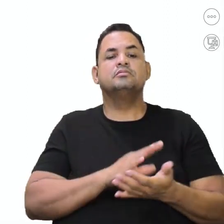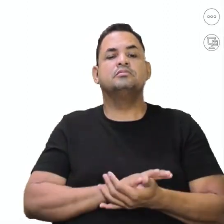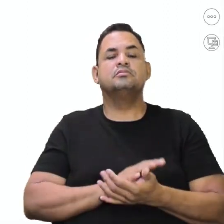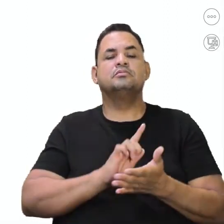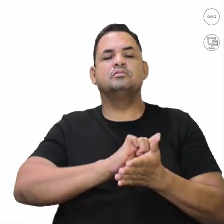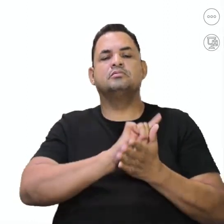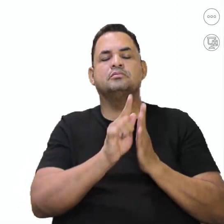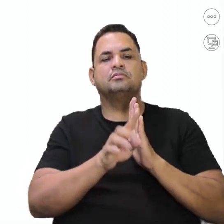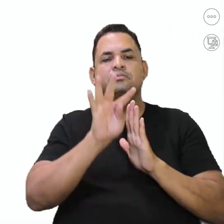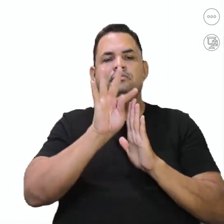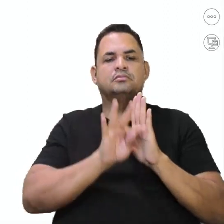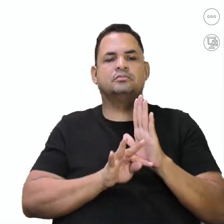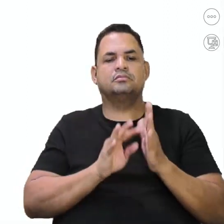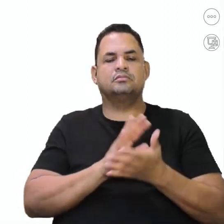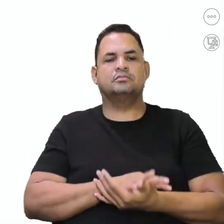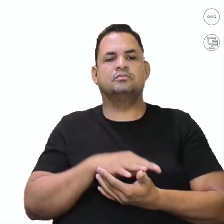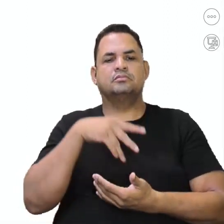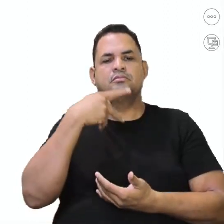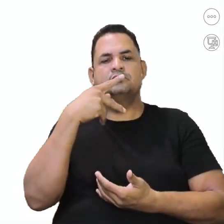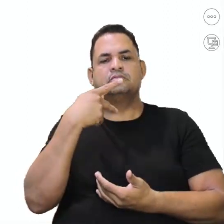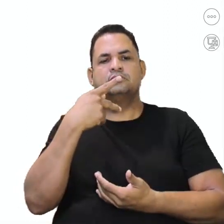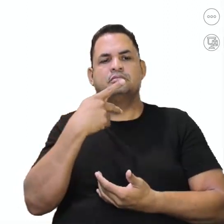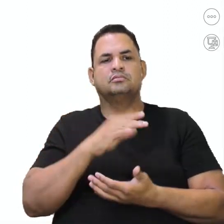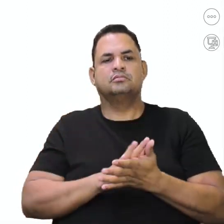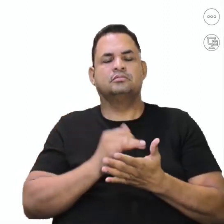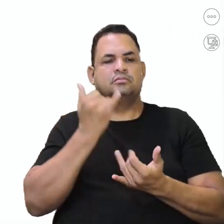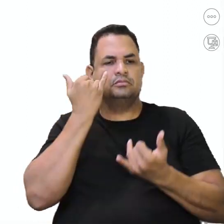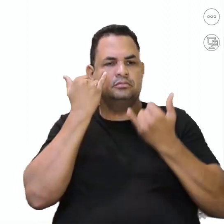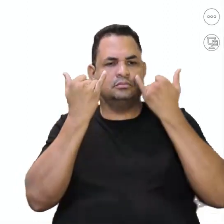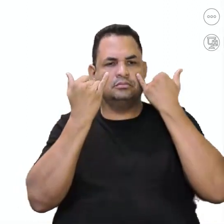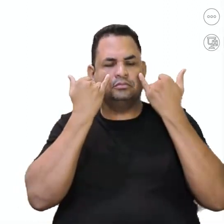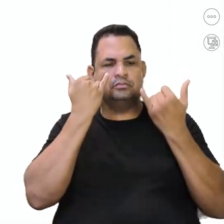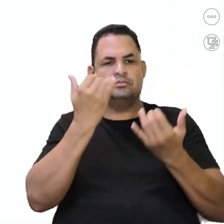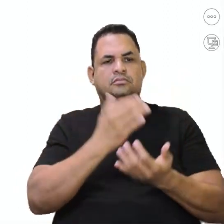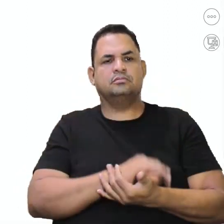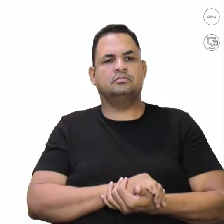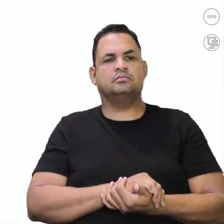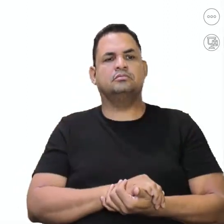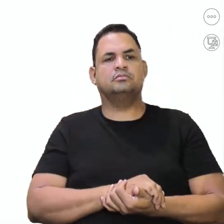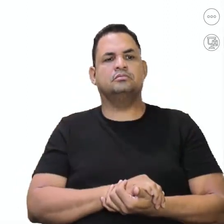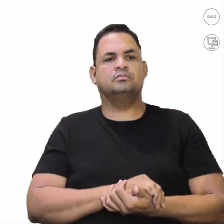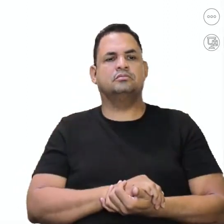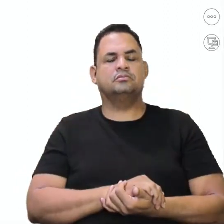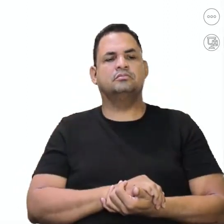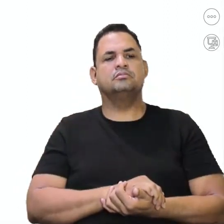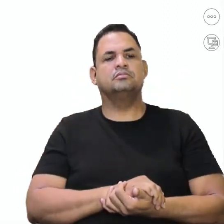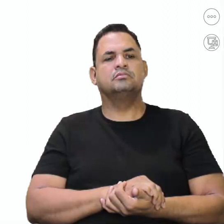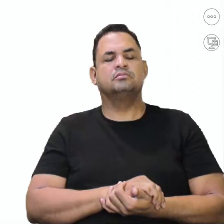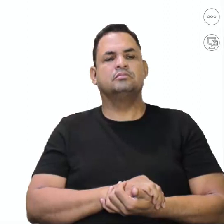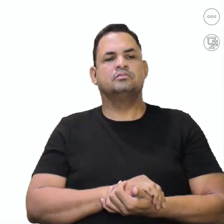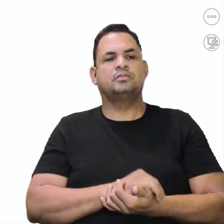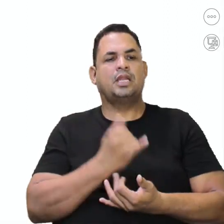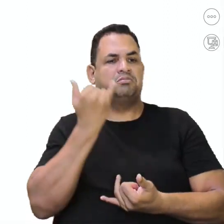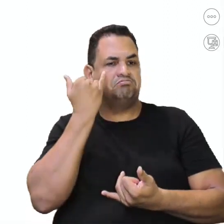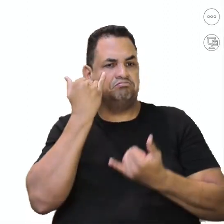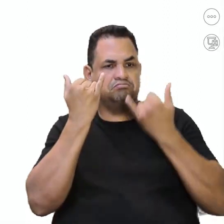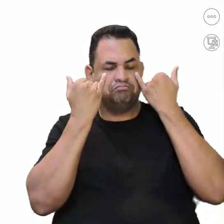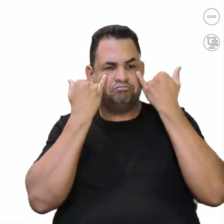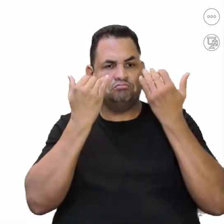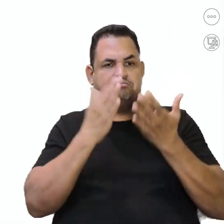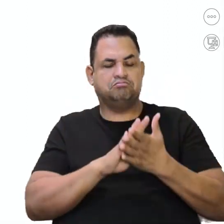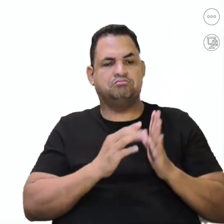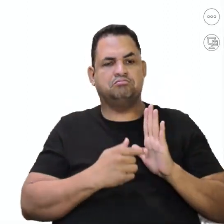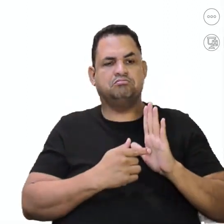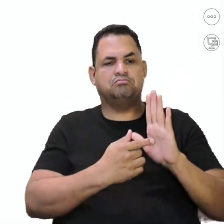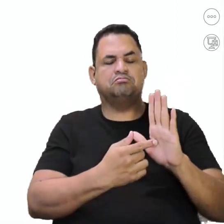gênero textual. Ele fala o quê? Information about product or event. Então, é uma informação, ele